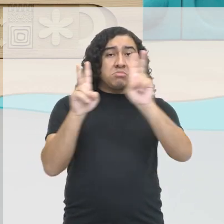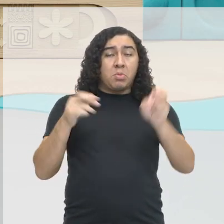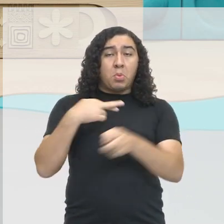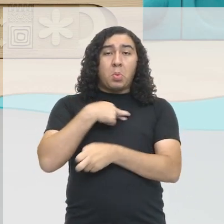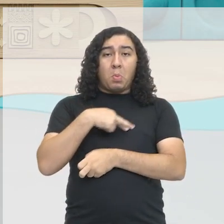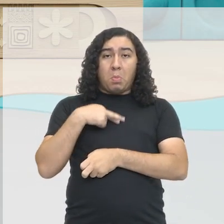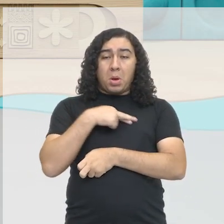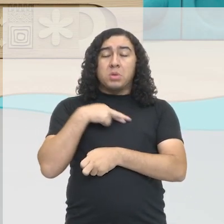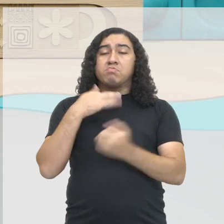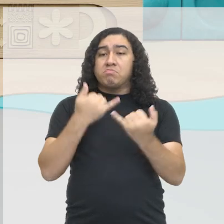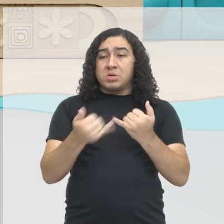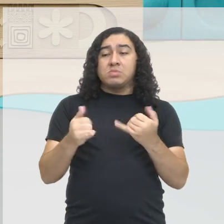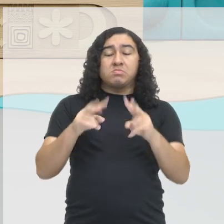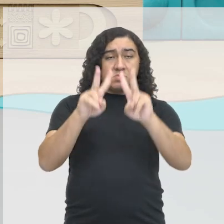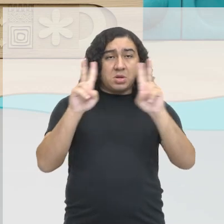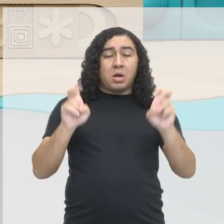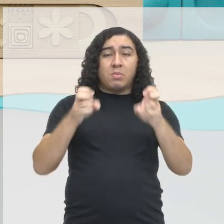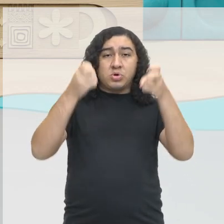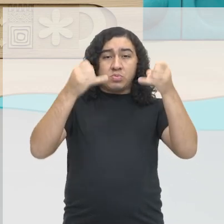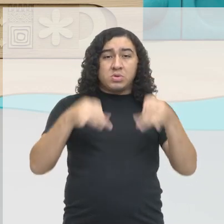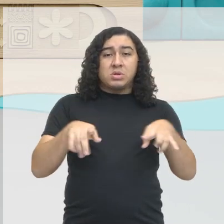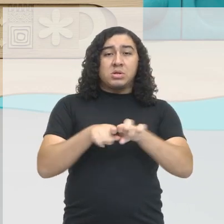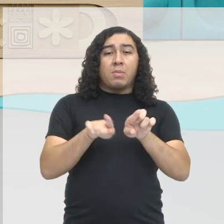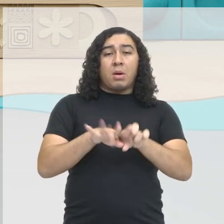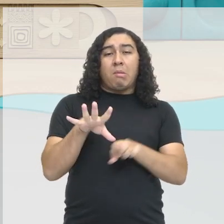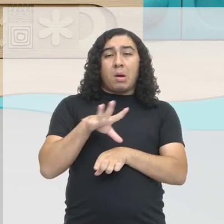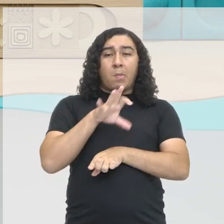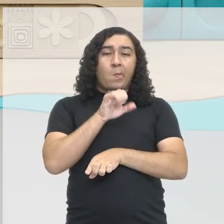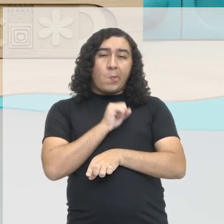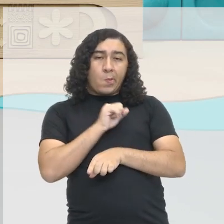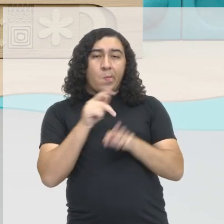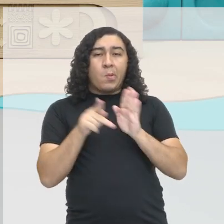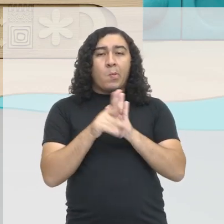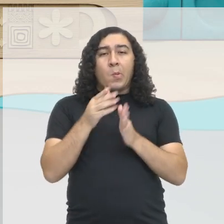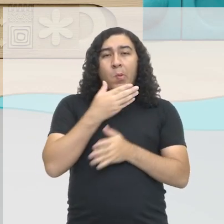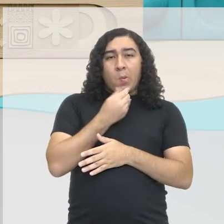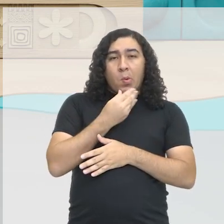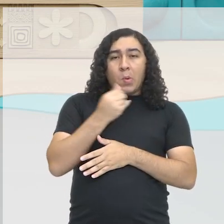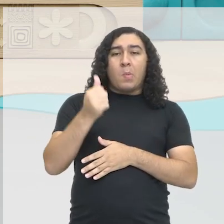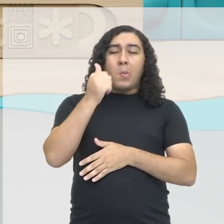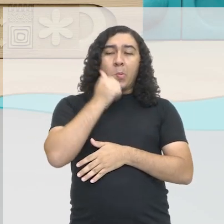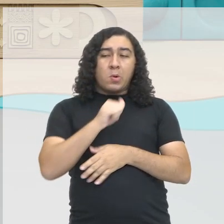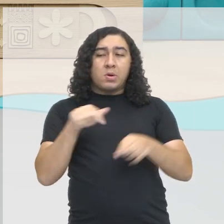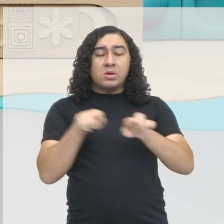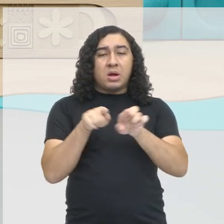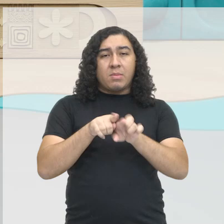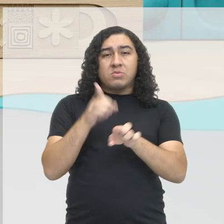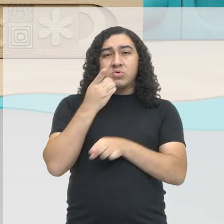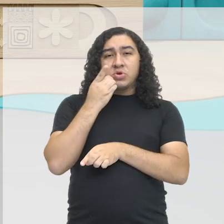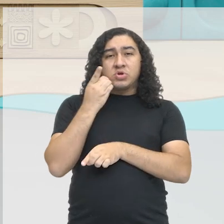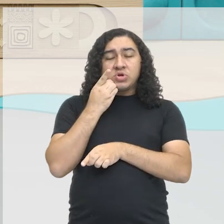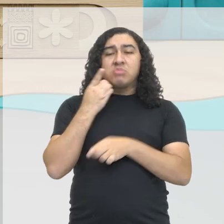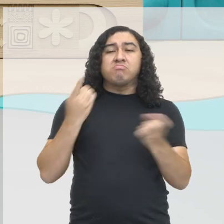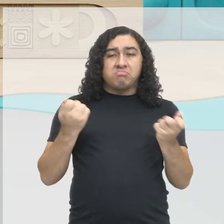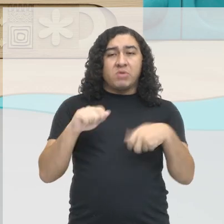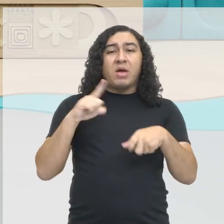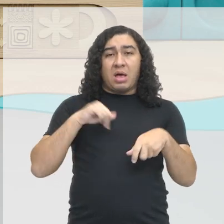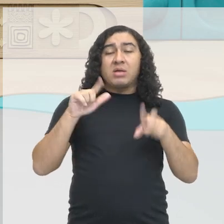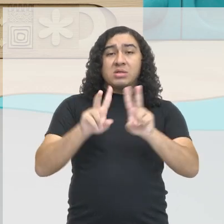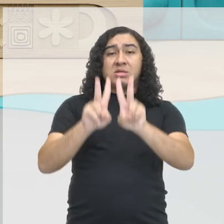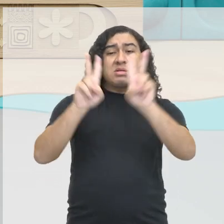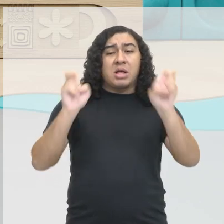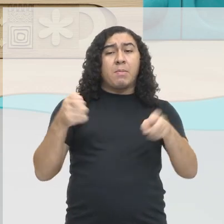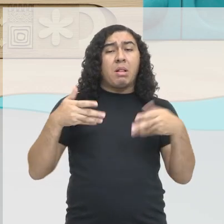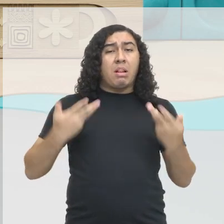romântico, fala também do amor entre homem e uma mulher e também de situações cotidianas, ou seja, são temas